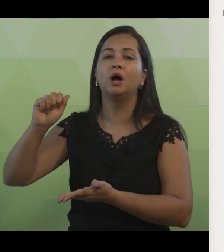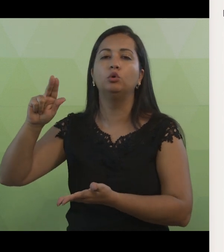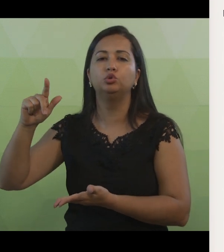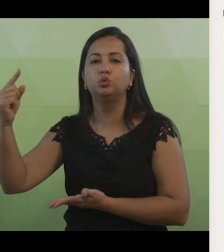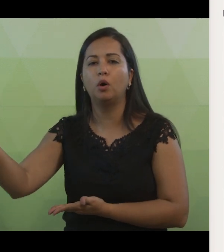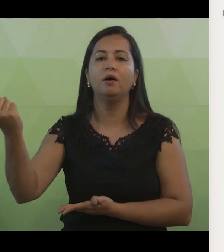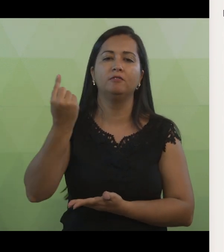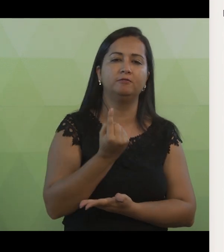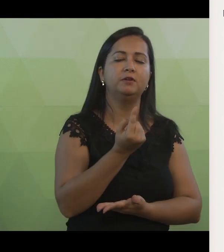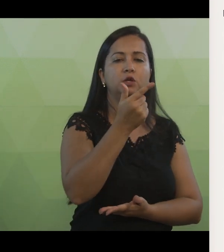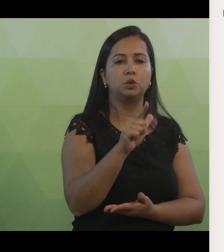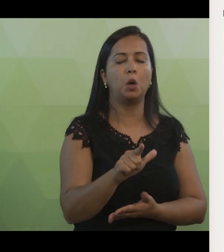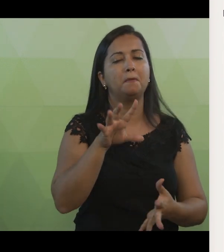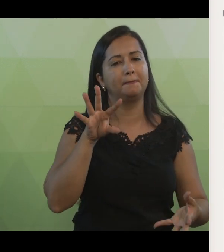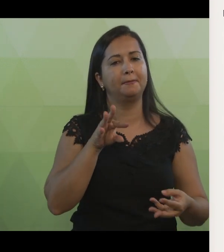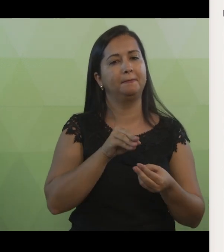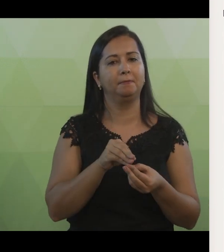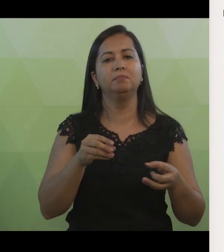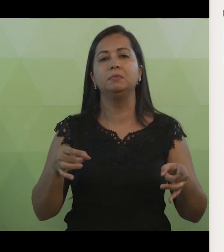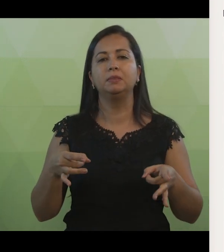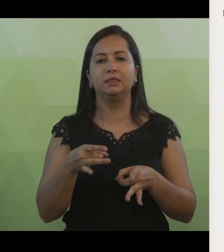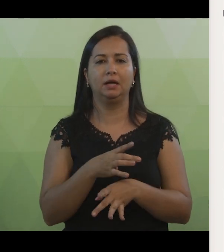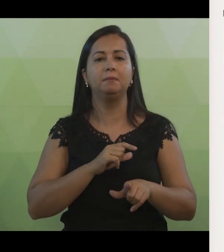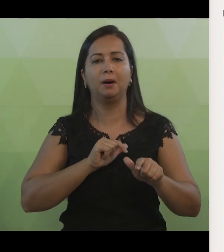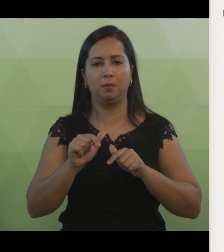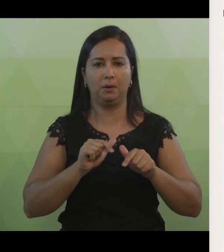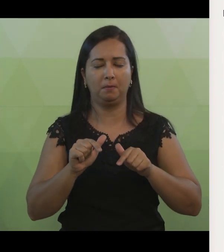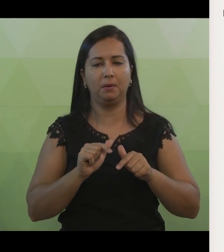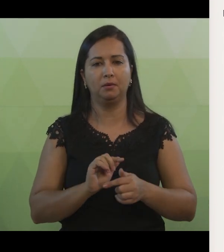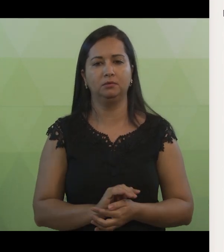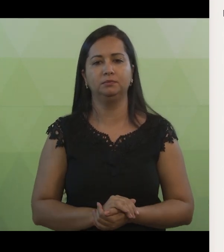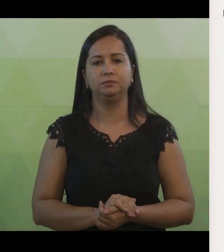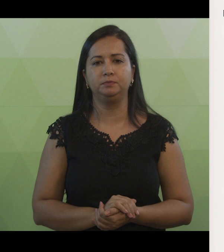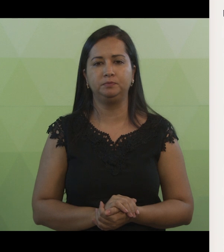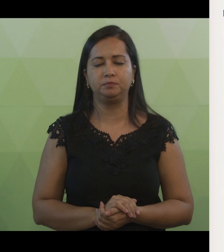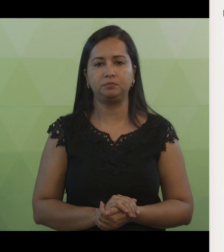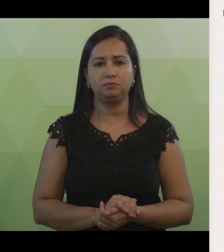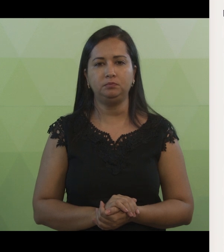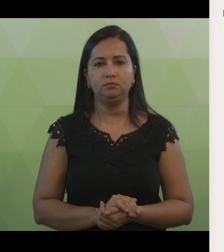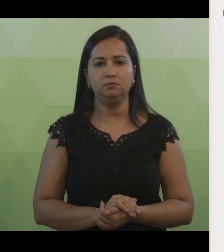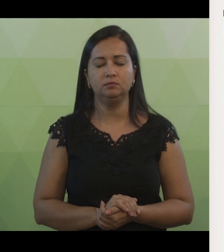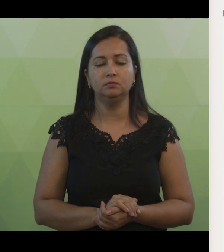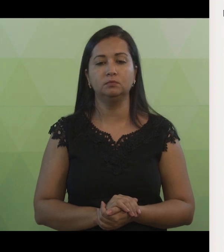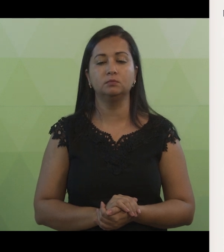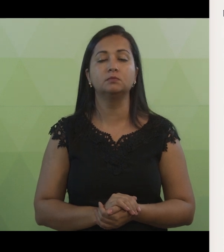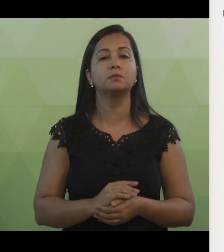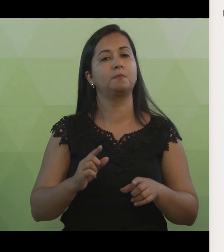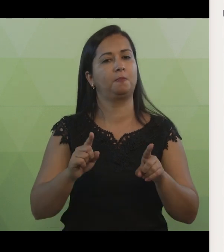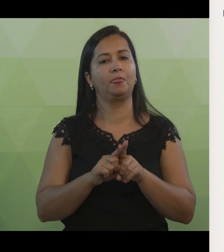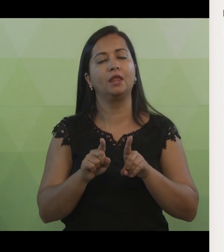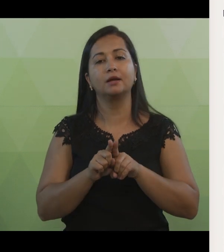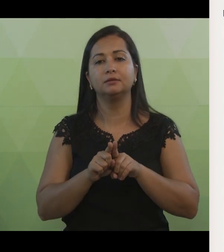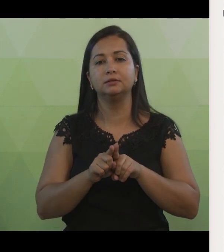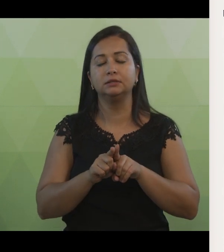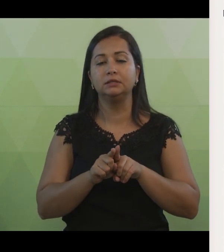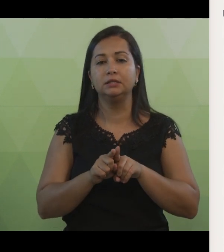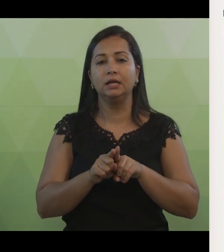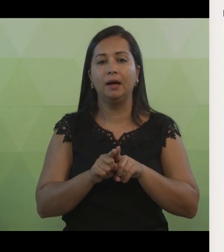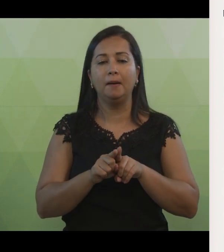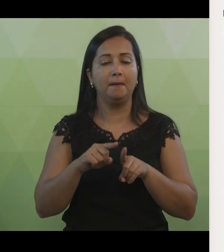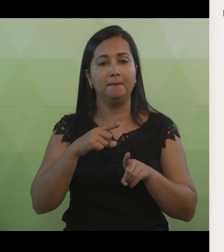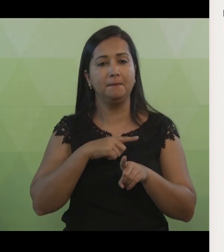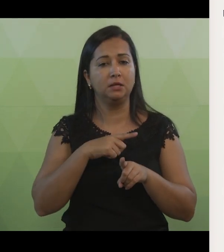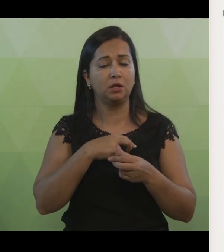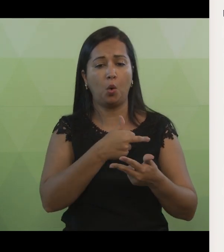trabalhos. A parte de atualização do conhecimento permanente. A atualização de informações ditas